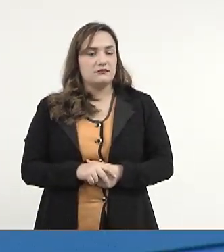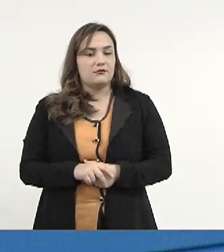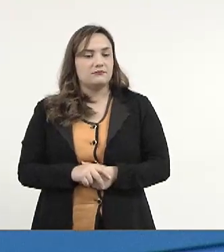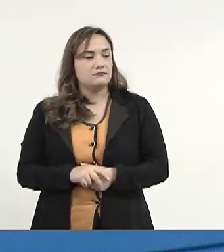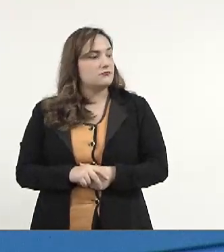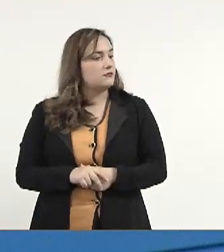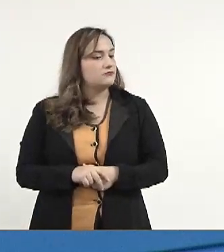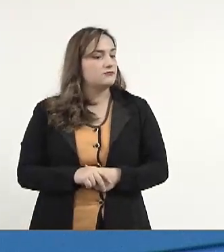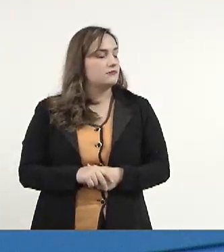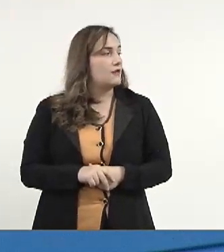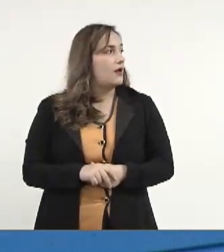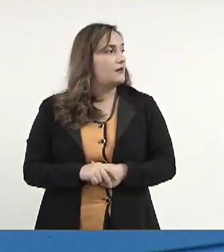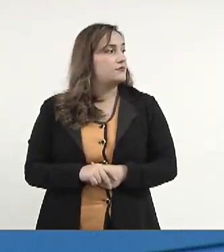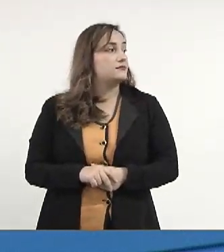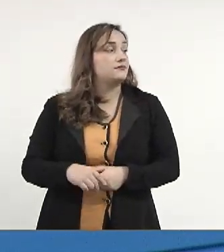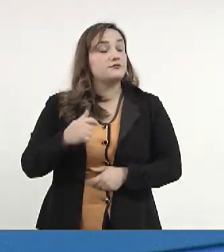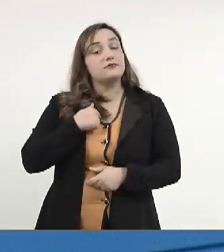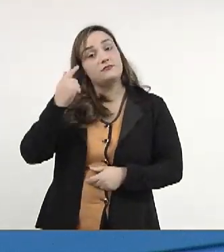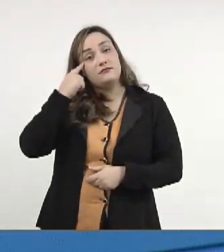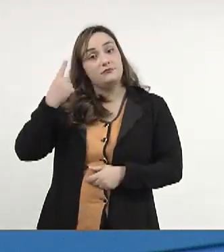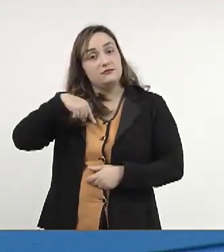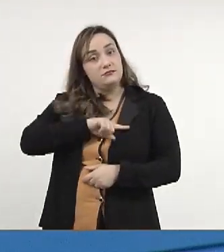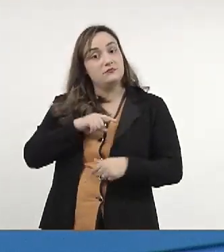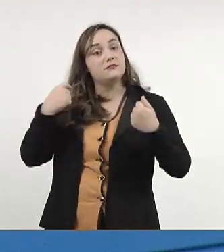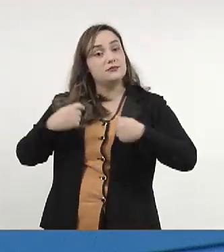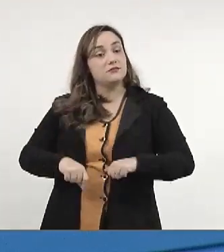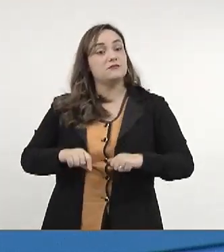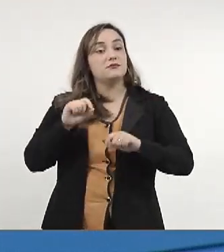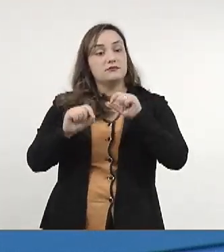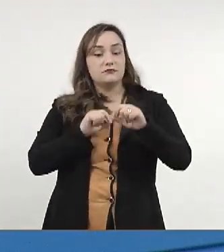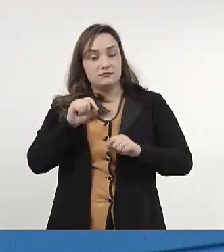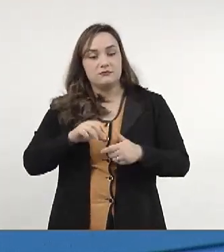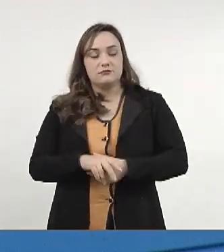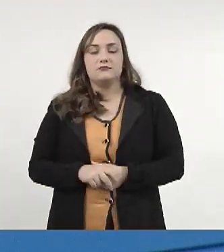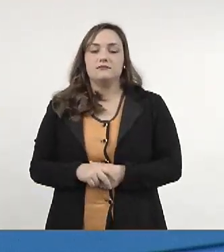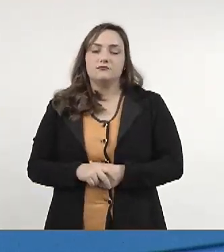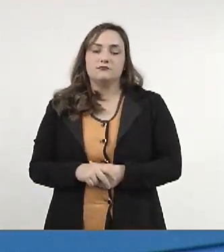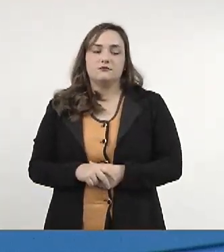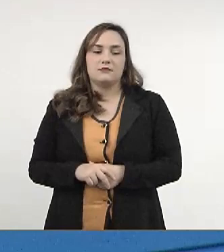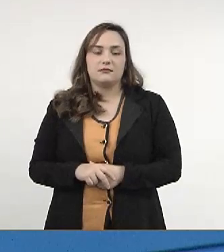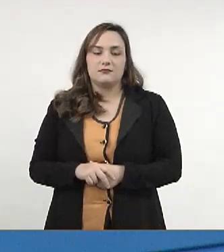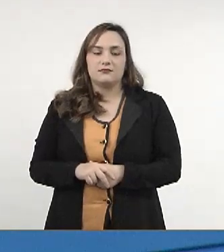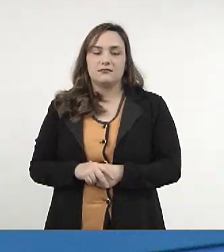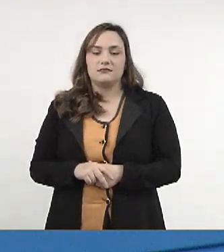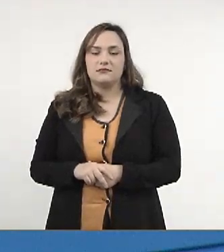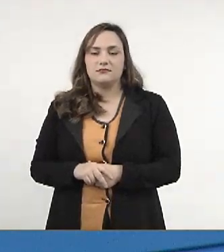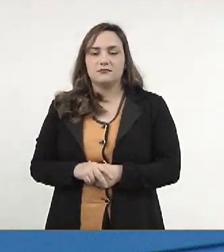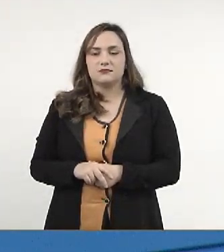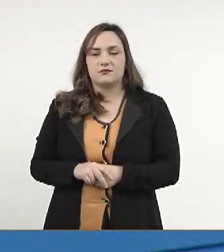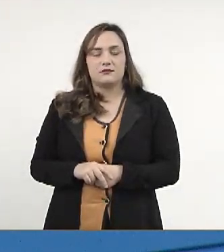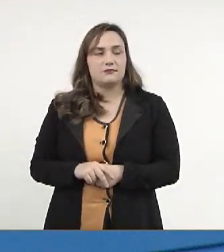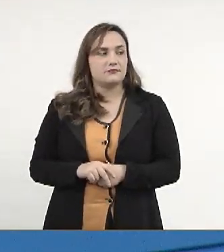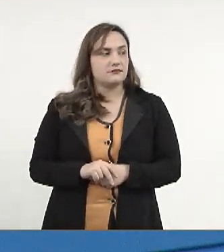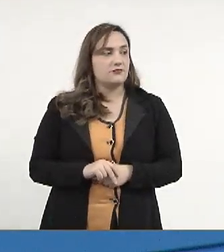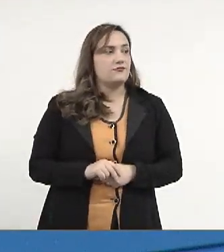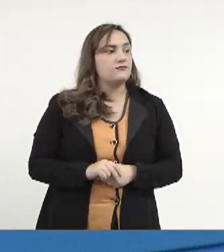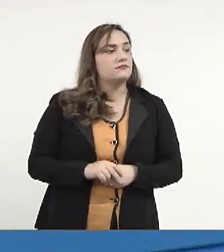E eu penso que nós precisamos, senhor presidente, fazer este papel